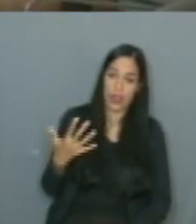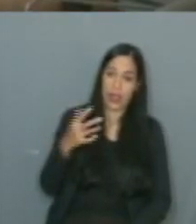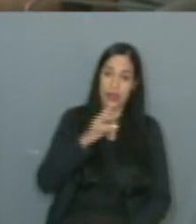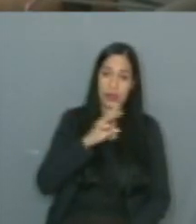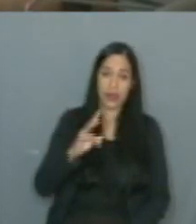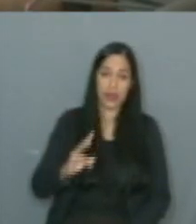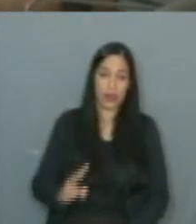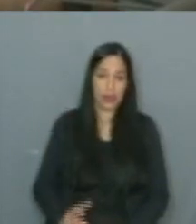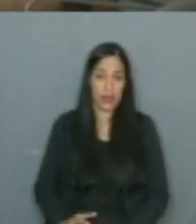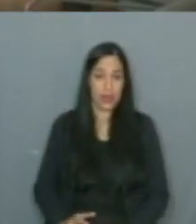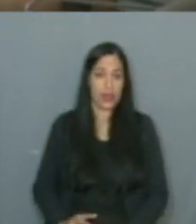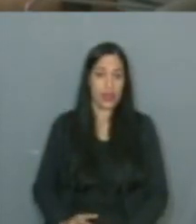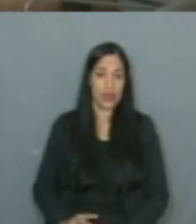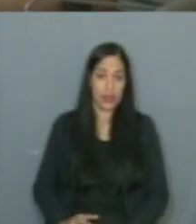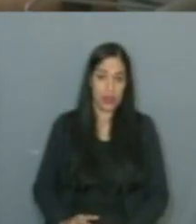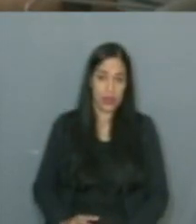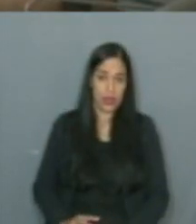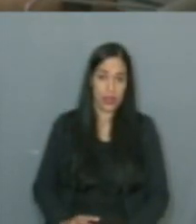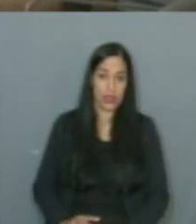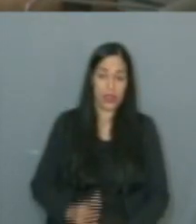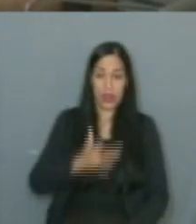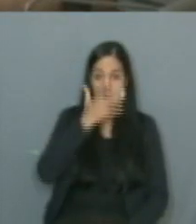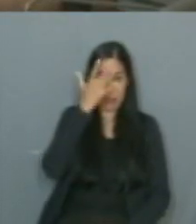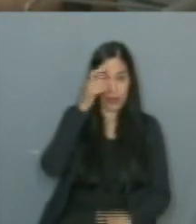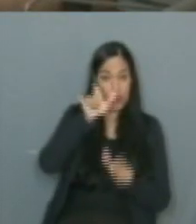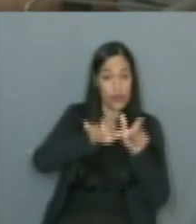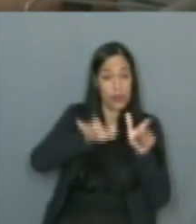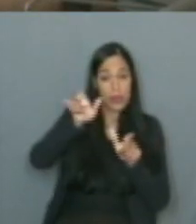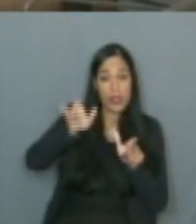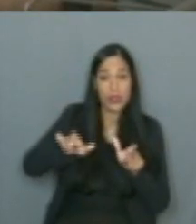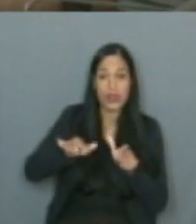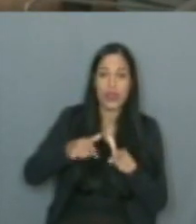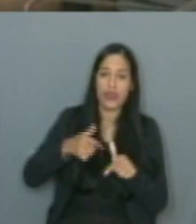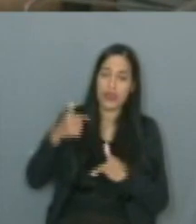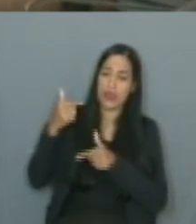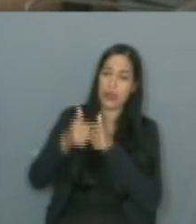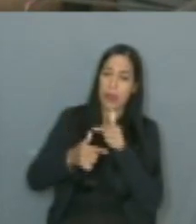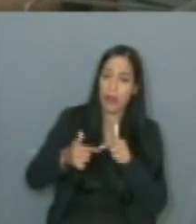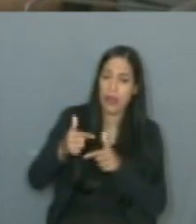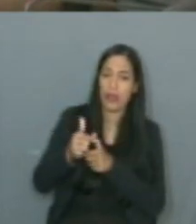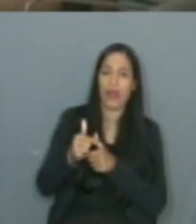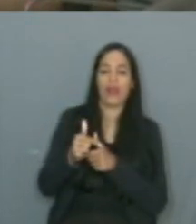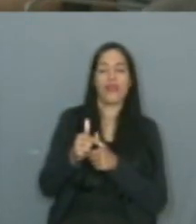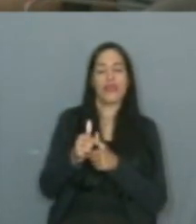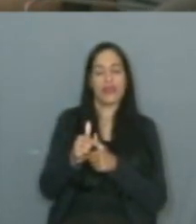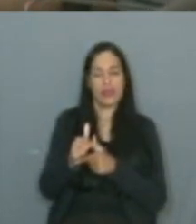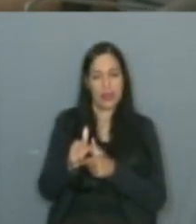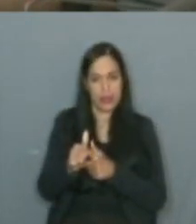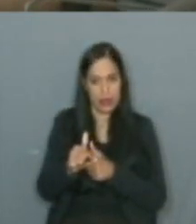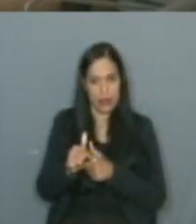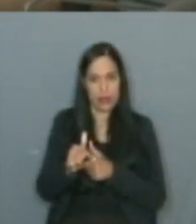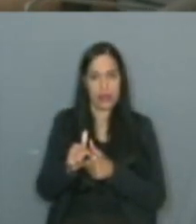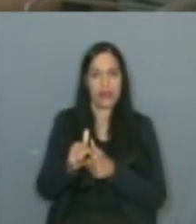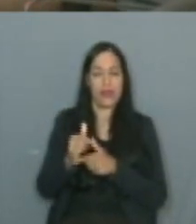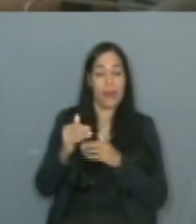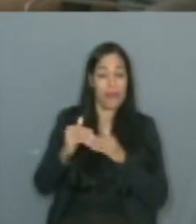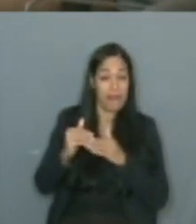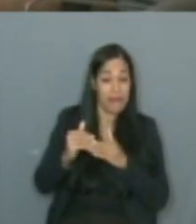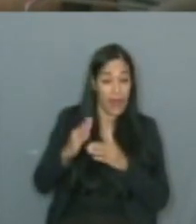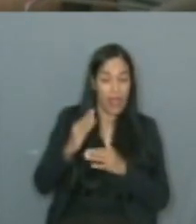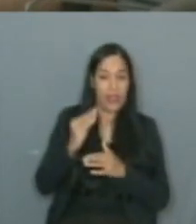vereadora, para poder as pessoas trabalharem. Um instrumento para que elas possam ter mais